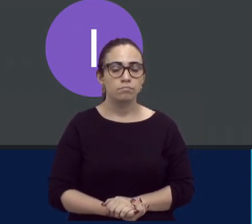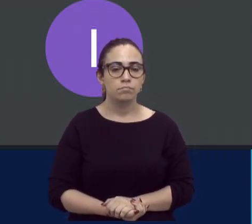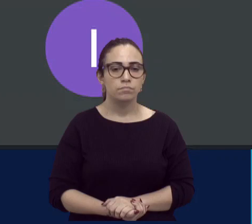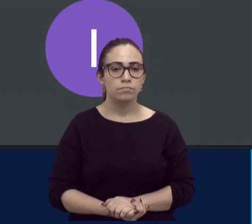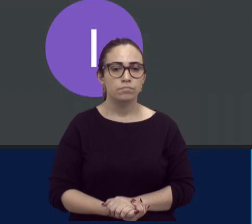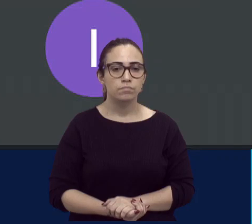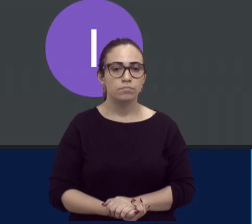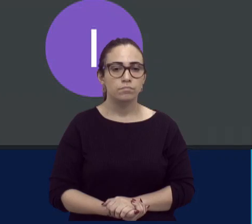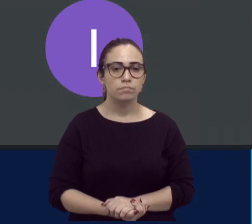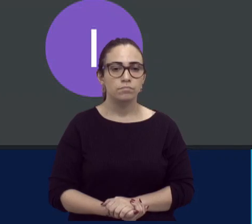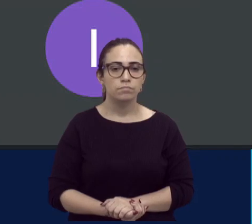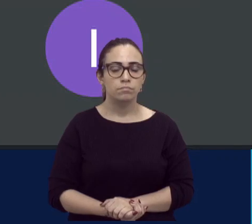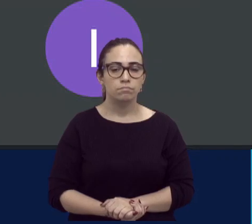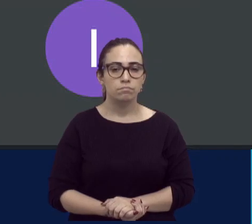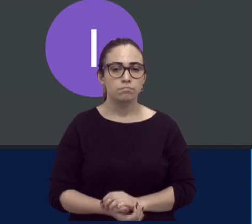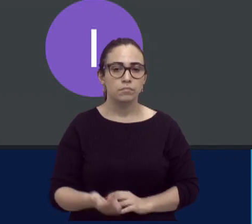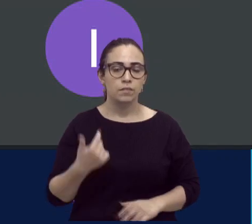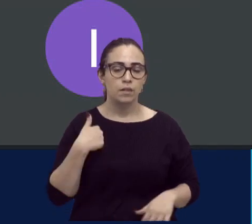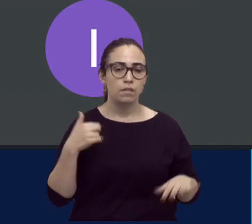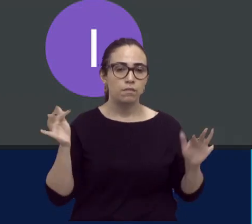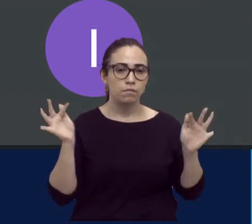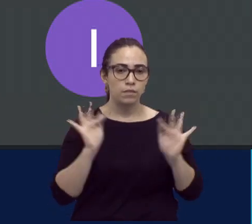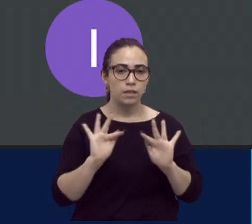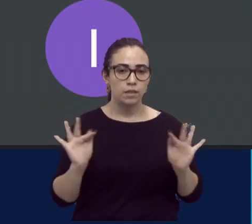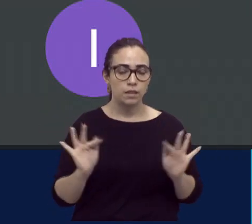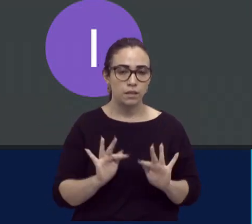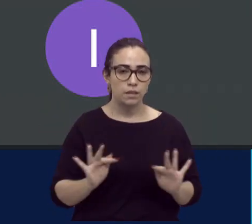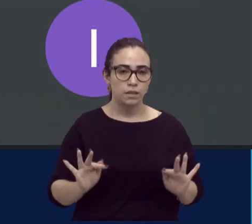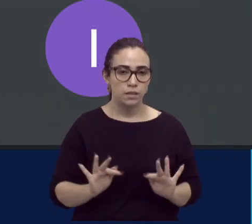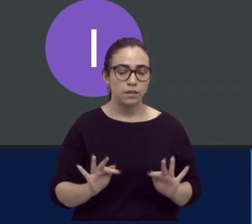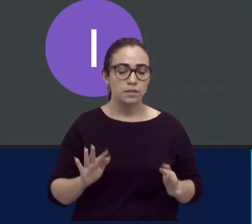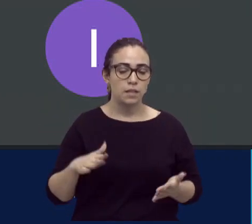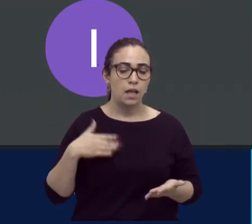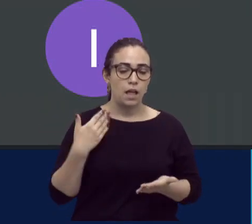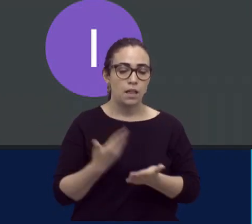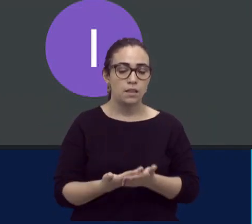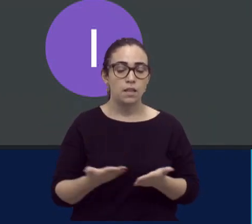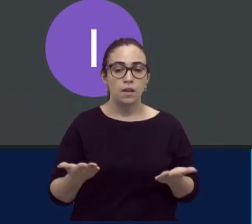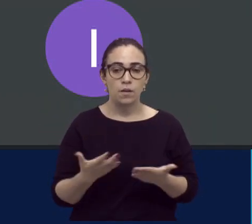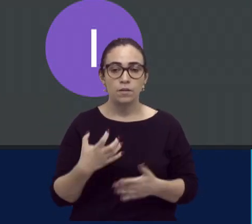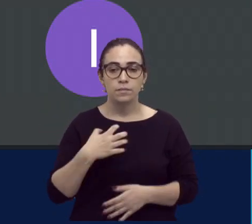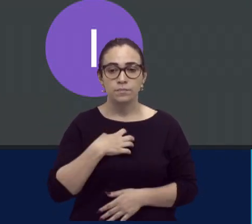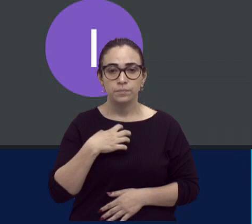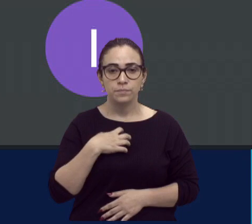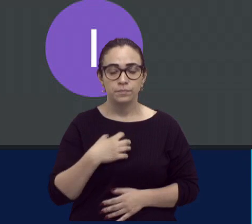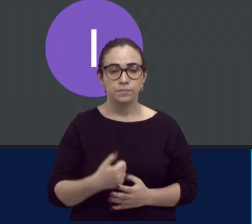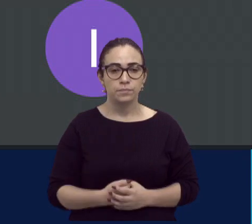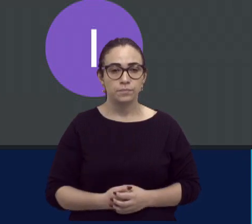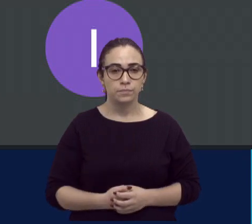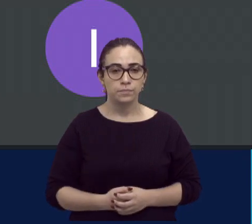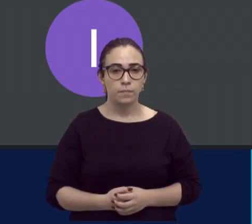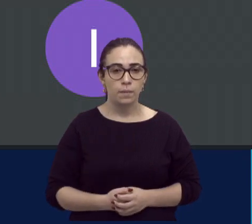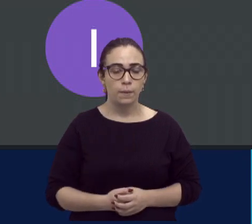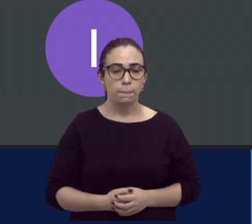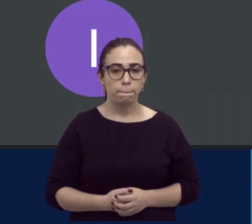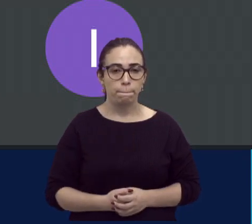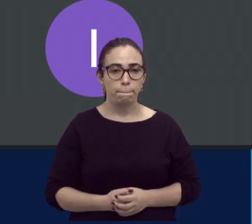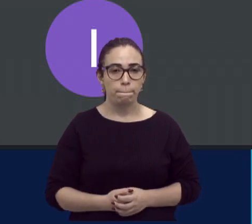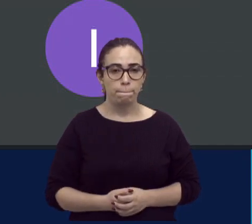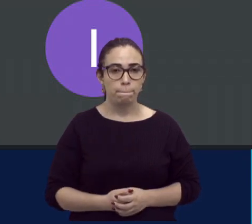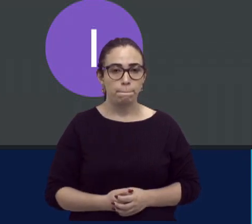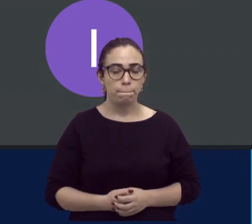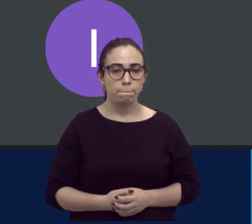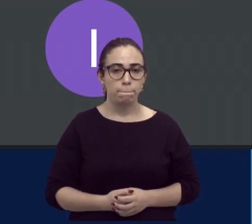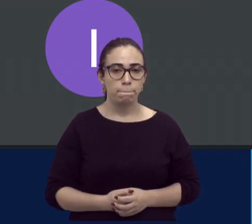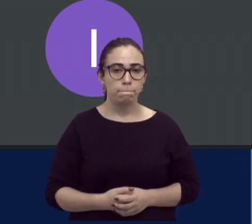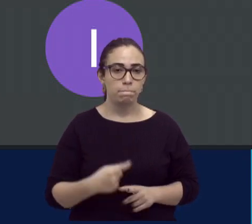sabe, eu saí de lá feliz. Eu diria que eu estou feliz até agora, entendeu? Porque eu não conheci